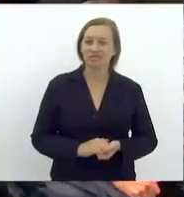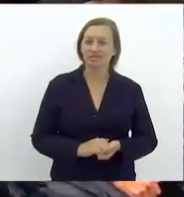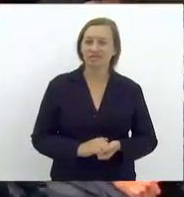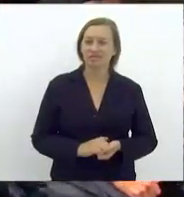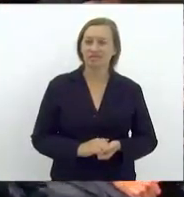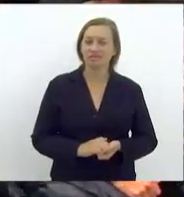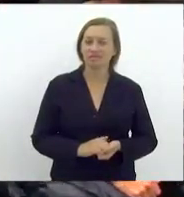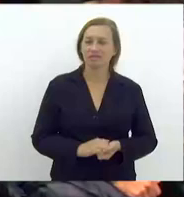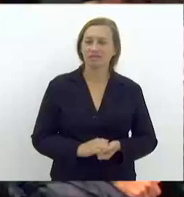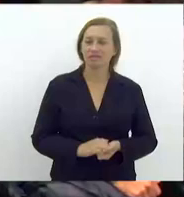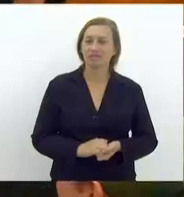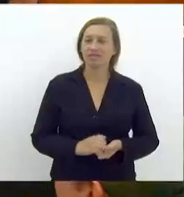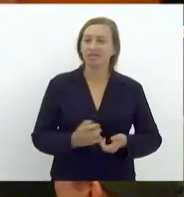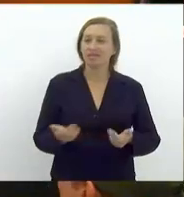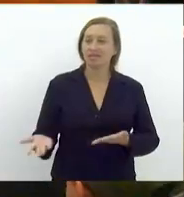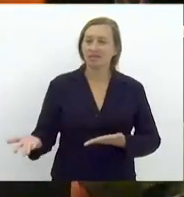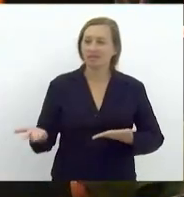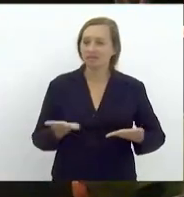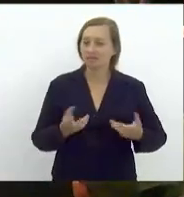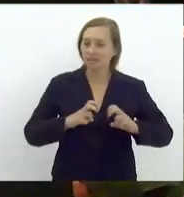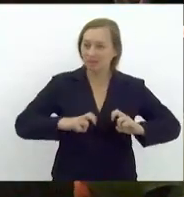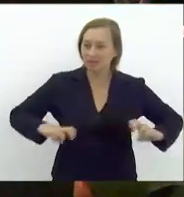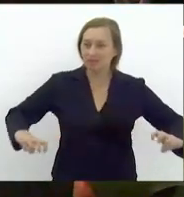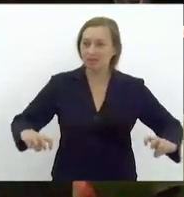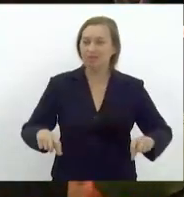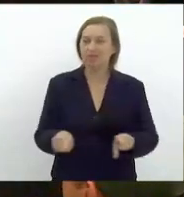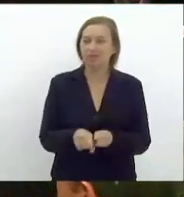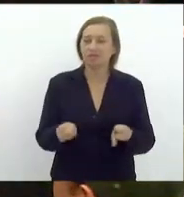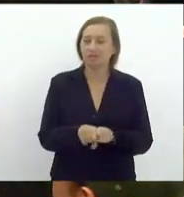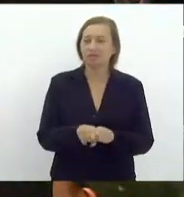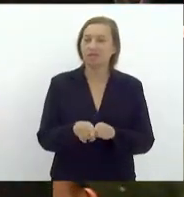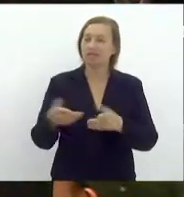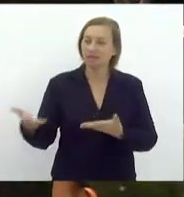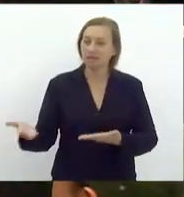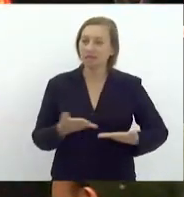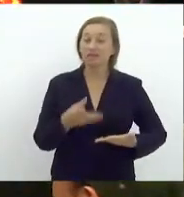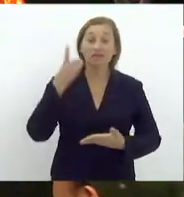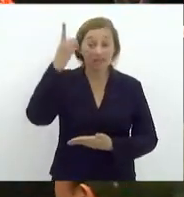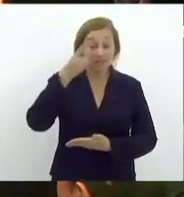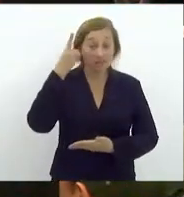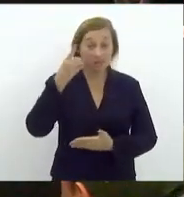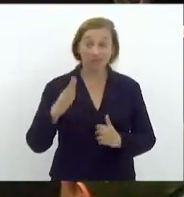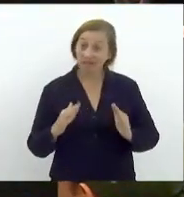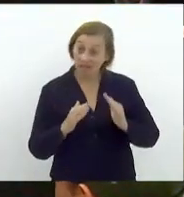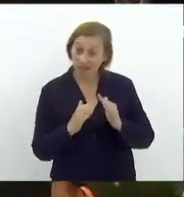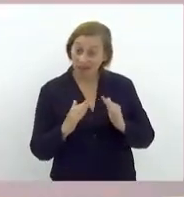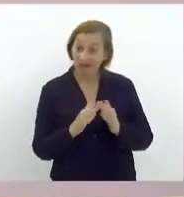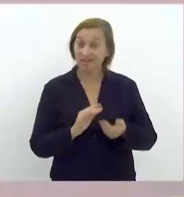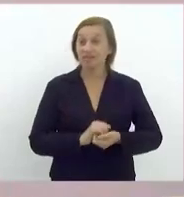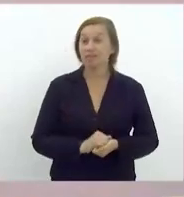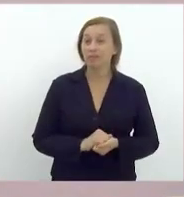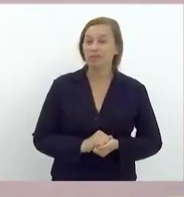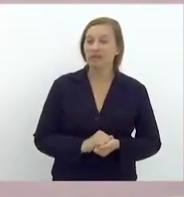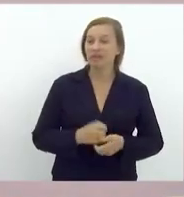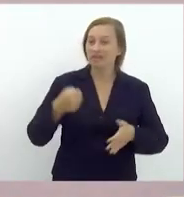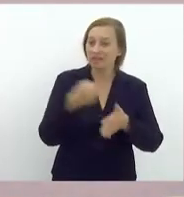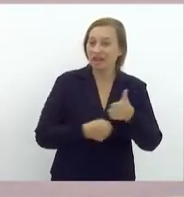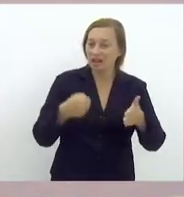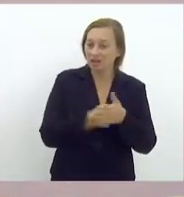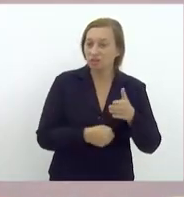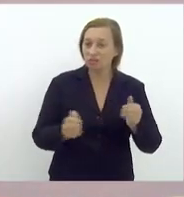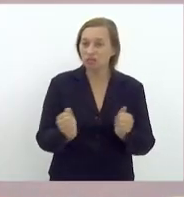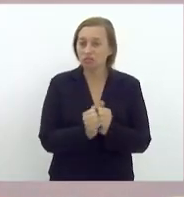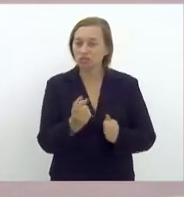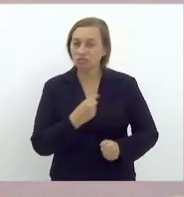para compor essa mesa também eu queria chamar uma deputada também aqui da casa que também tá na briga aí com a gente